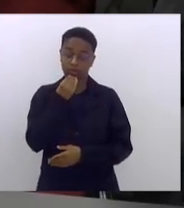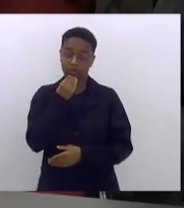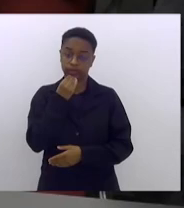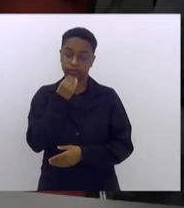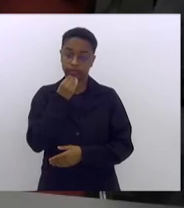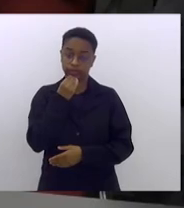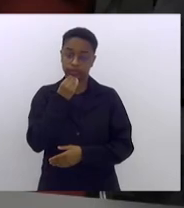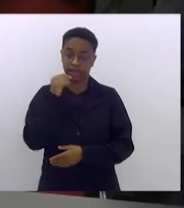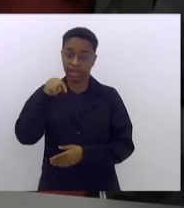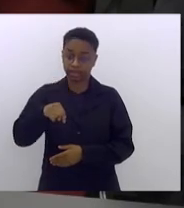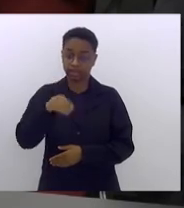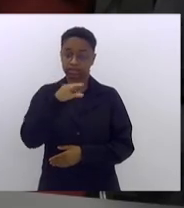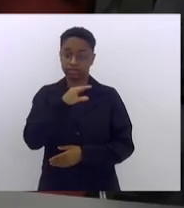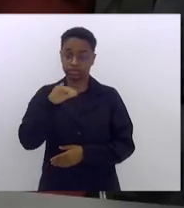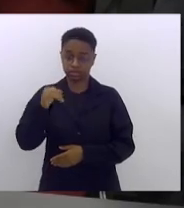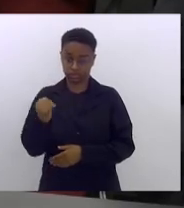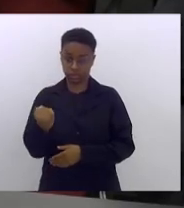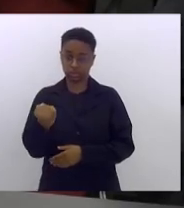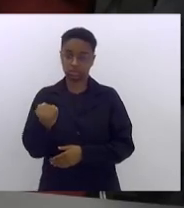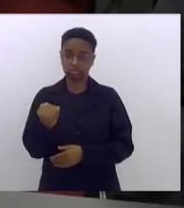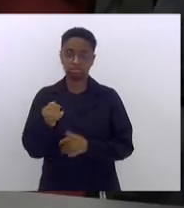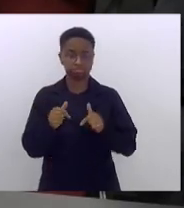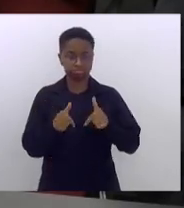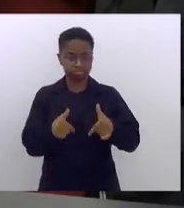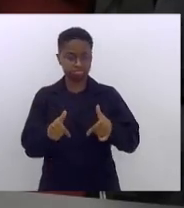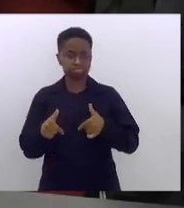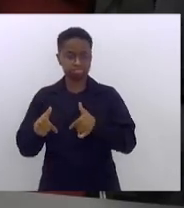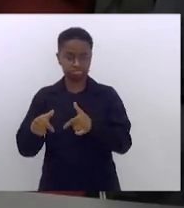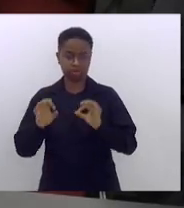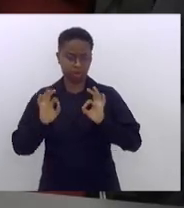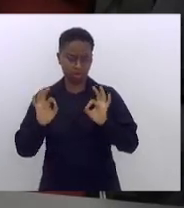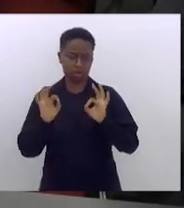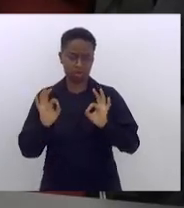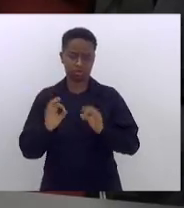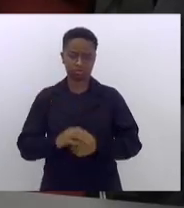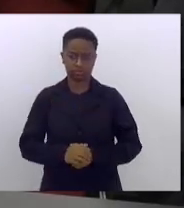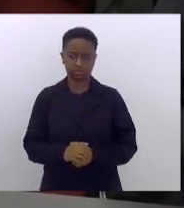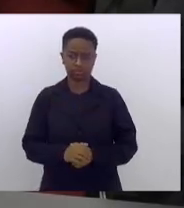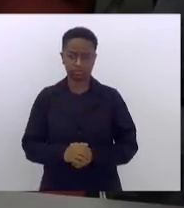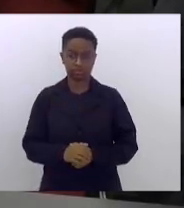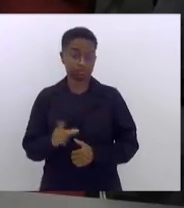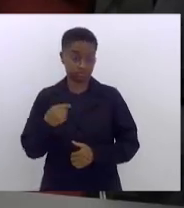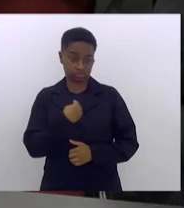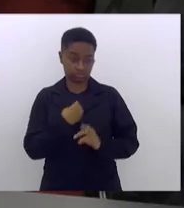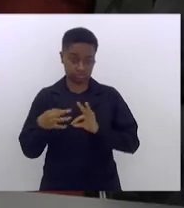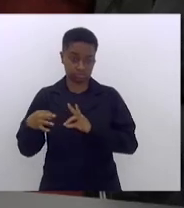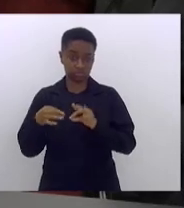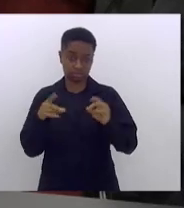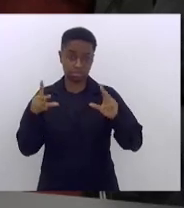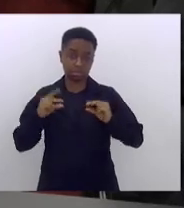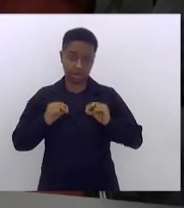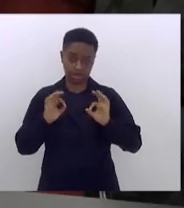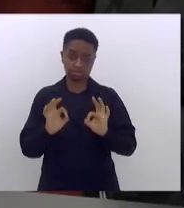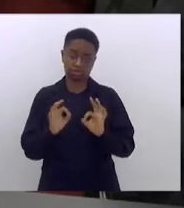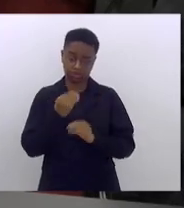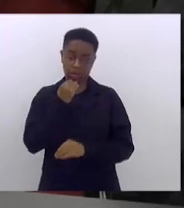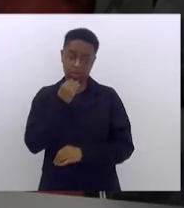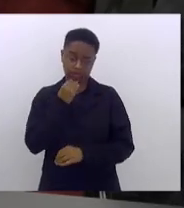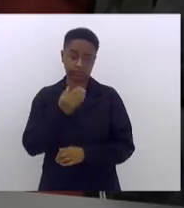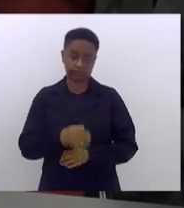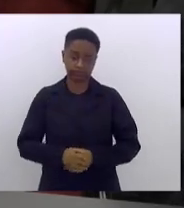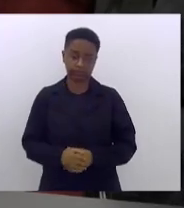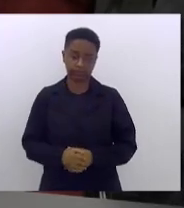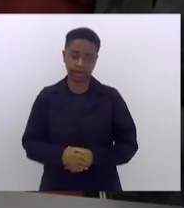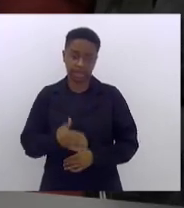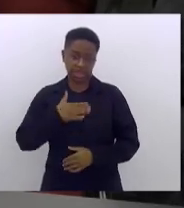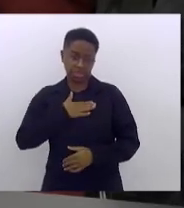da CCJ tem sido uma produção exitosa. Mérito de todos nós. Mérito coletivo, evidentemente, né? Não é